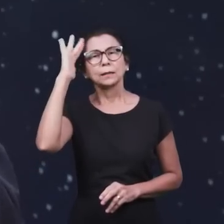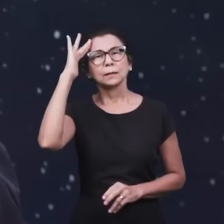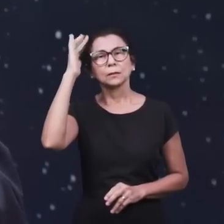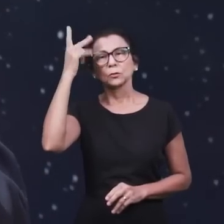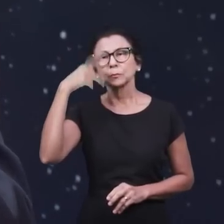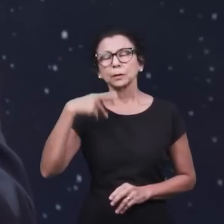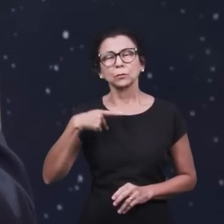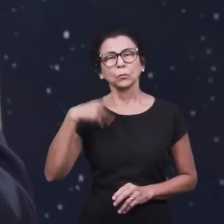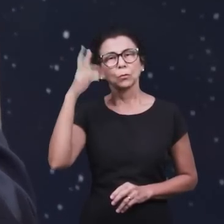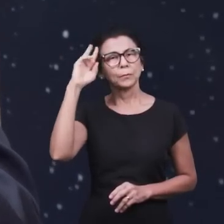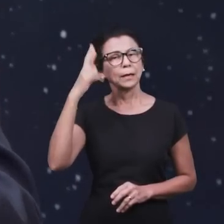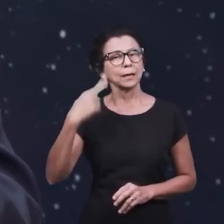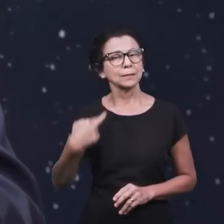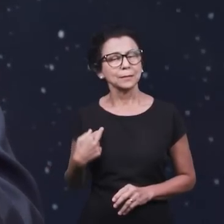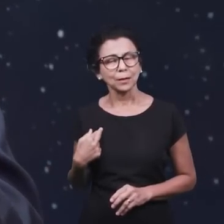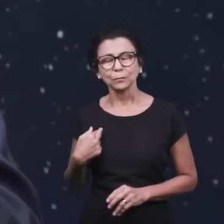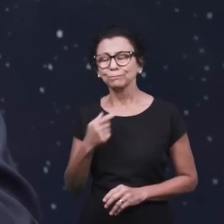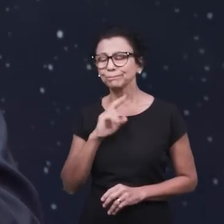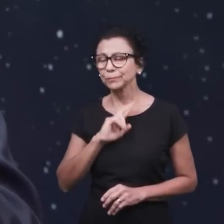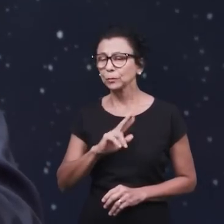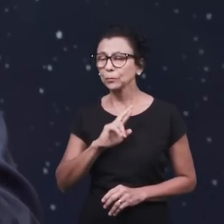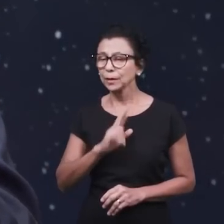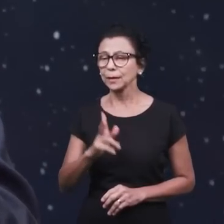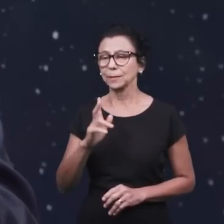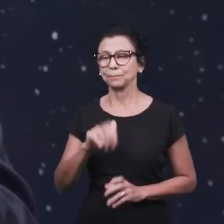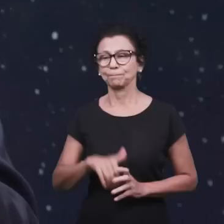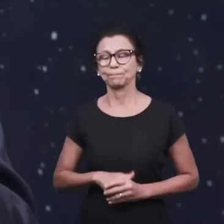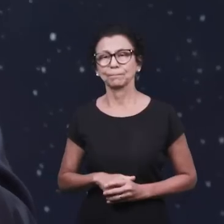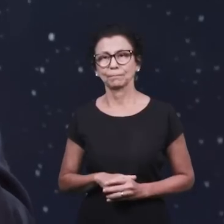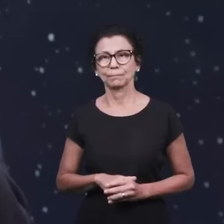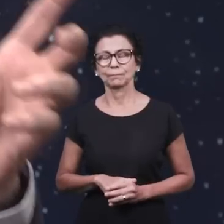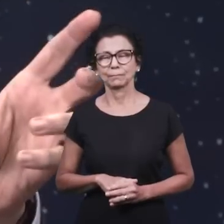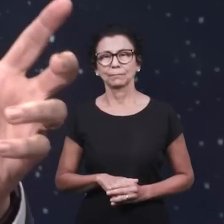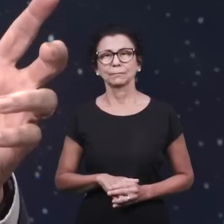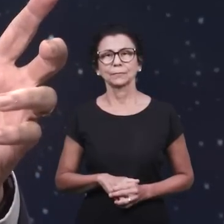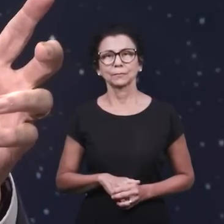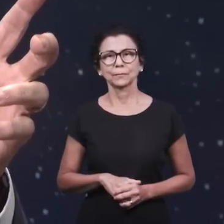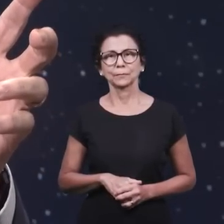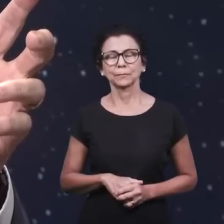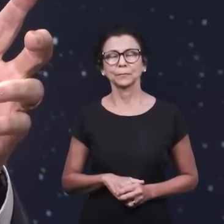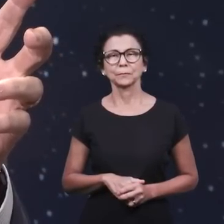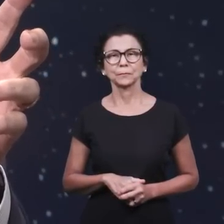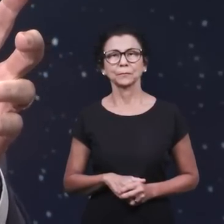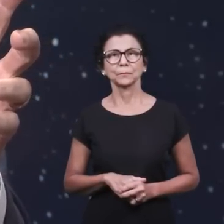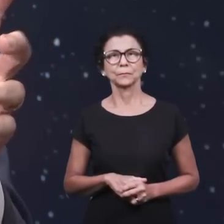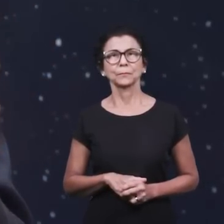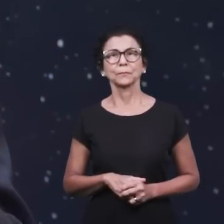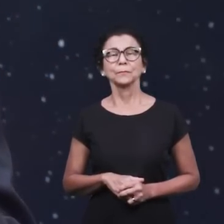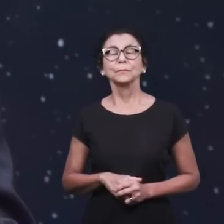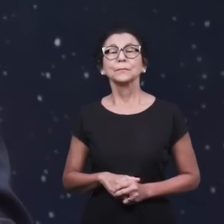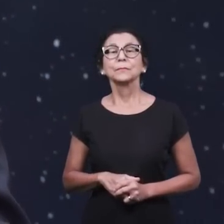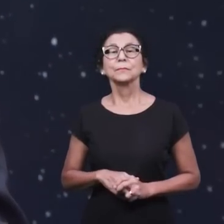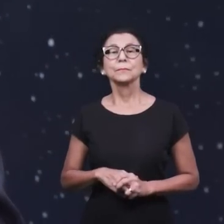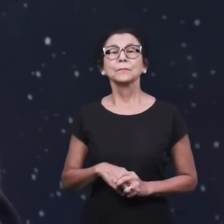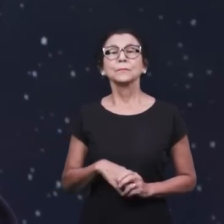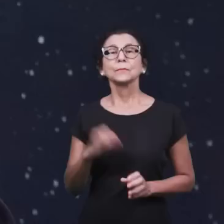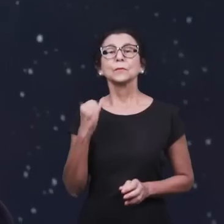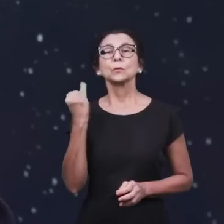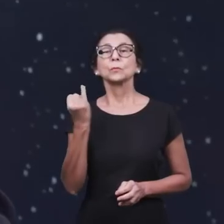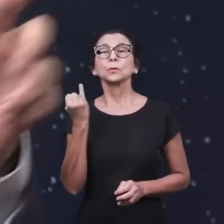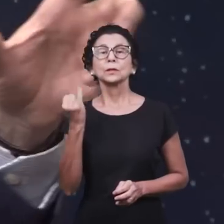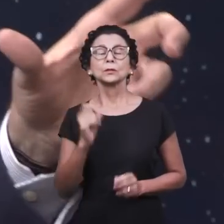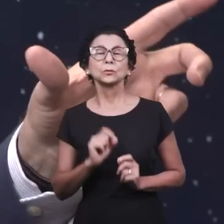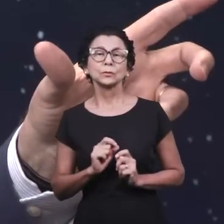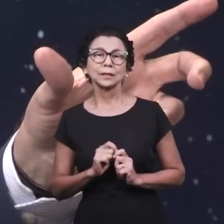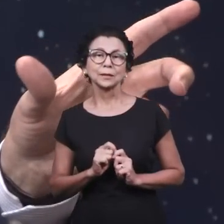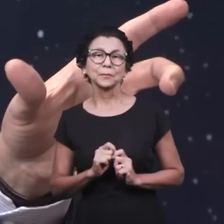não é a razão humana. É verdade. Agora, o que é mais importante é que o Senhor quer